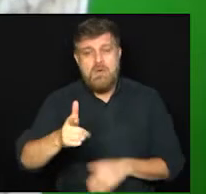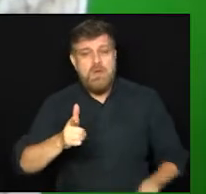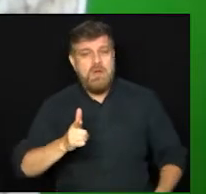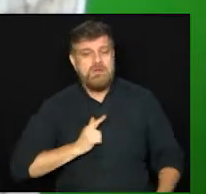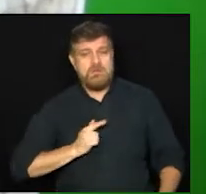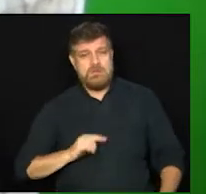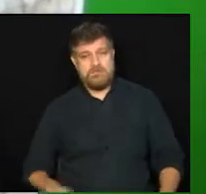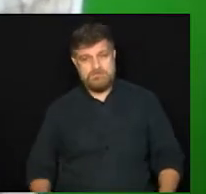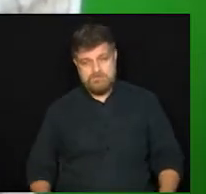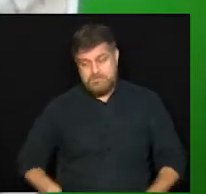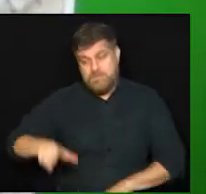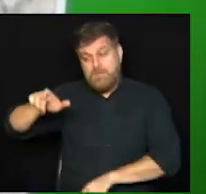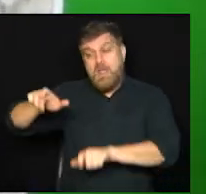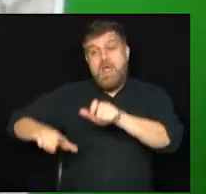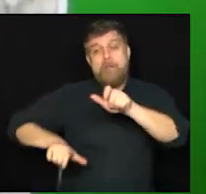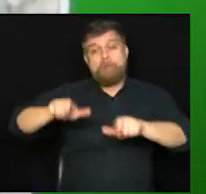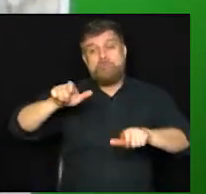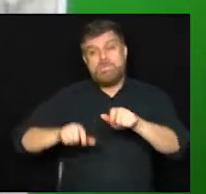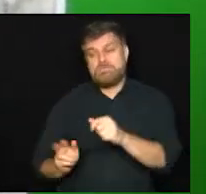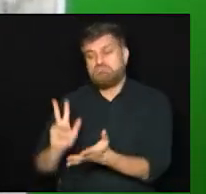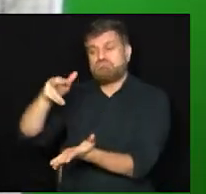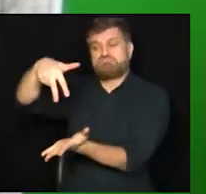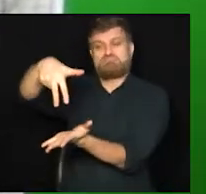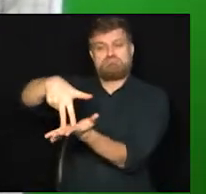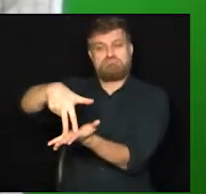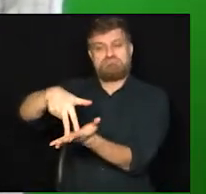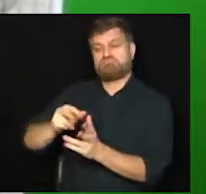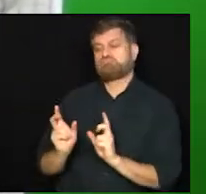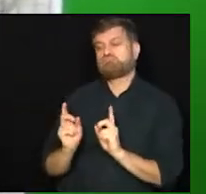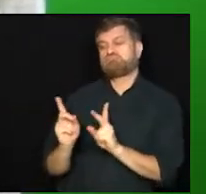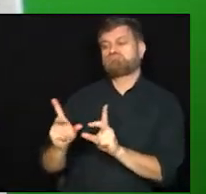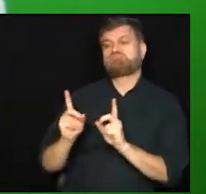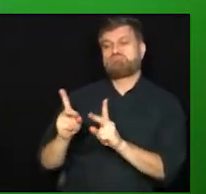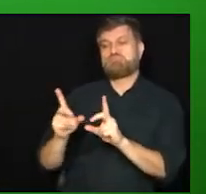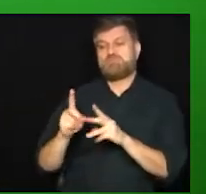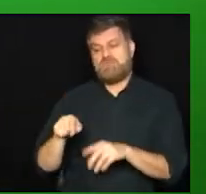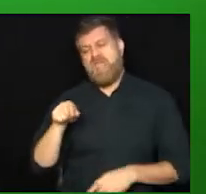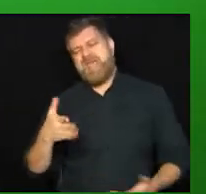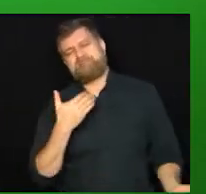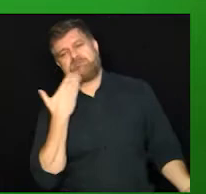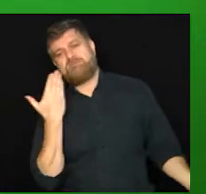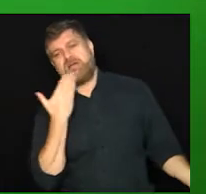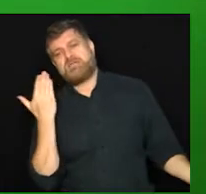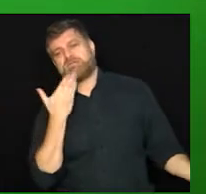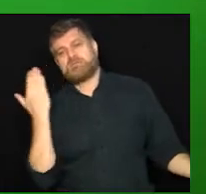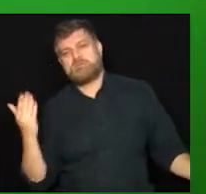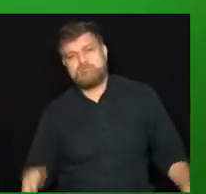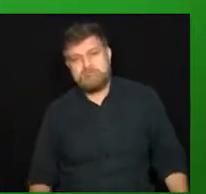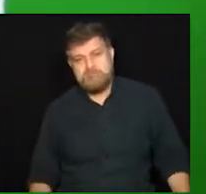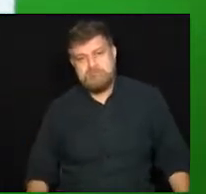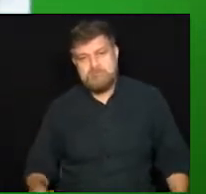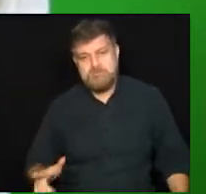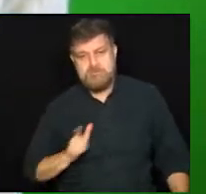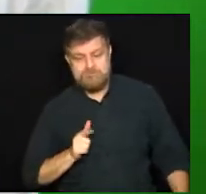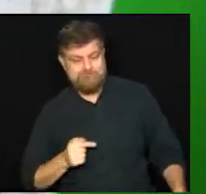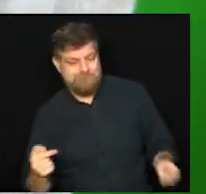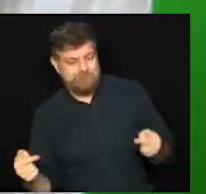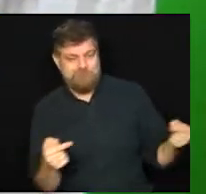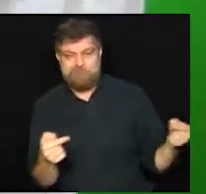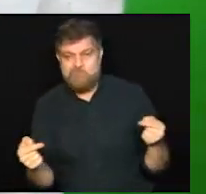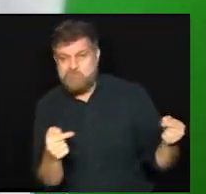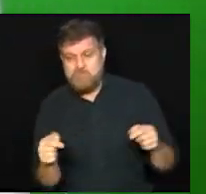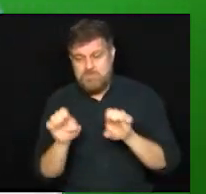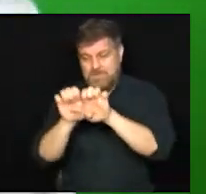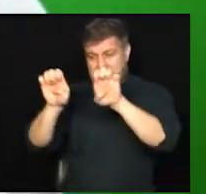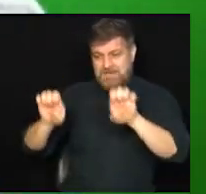aparecer aquelas pessoas vendendo a facilidade. É por isso que o nosso